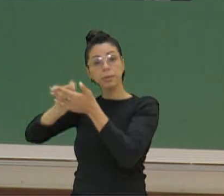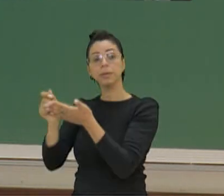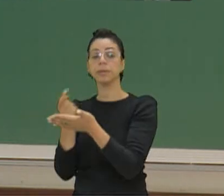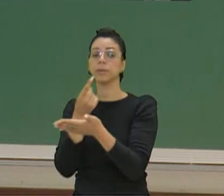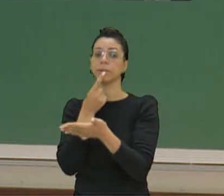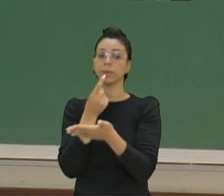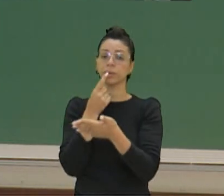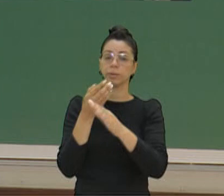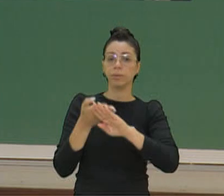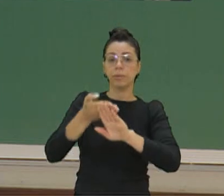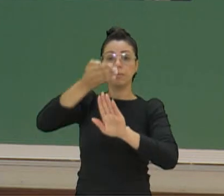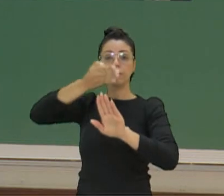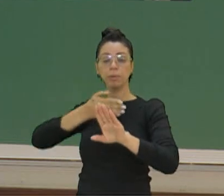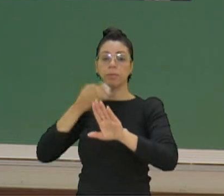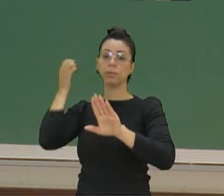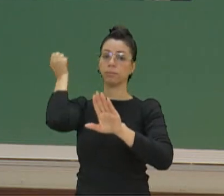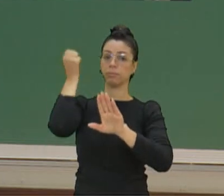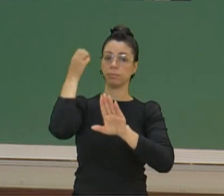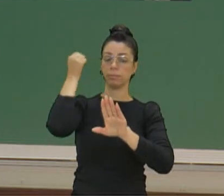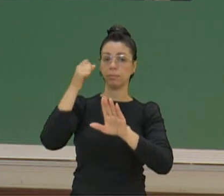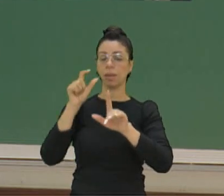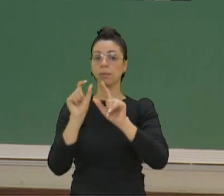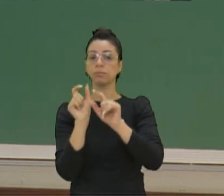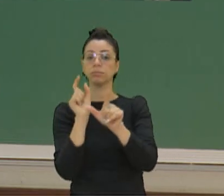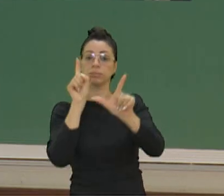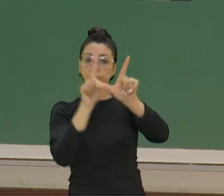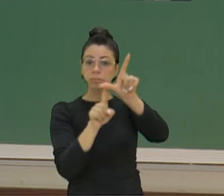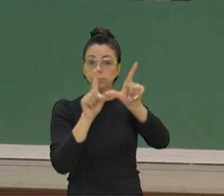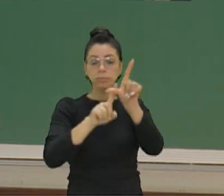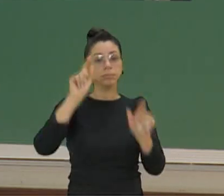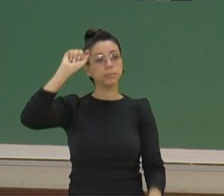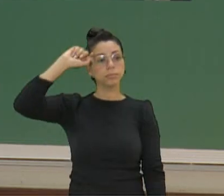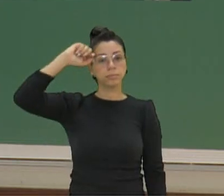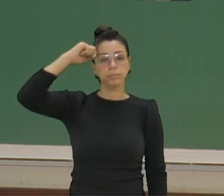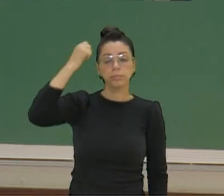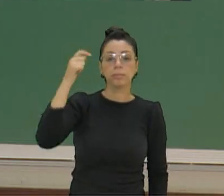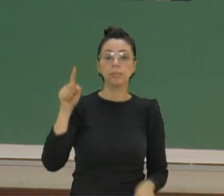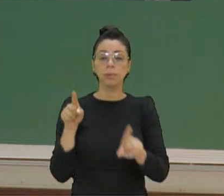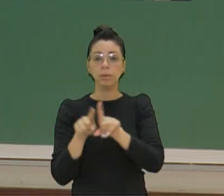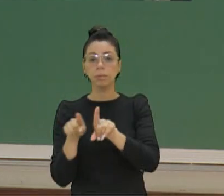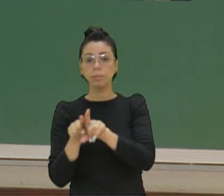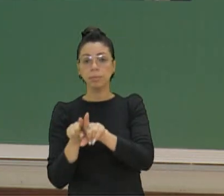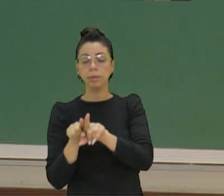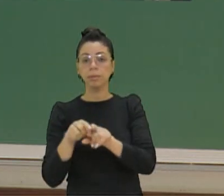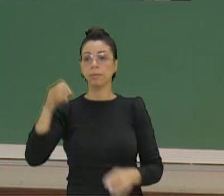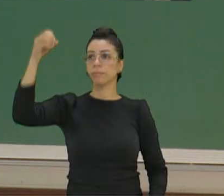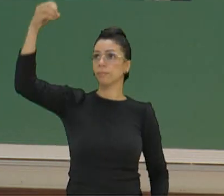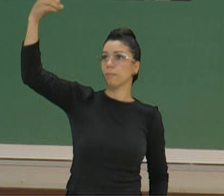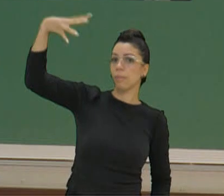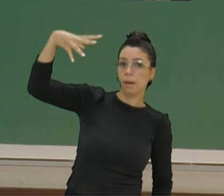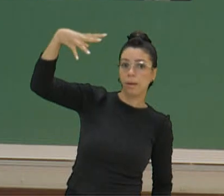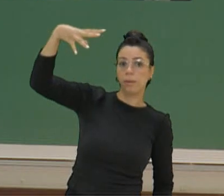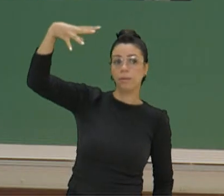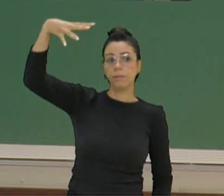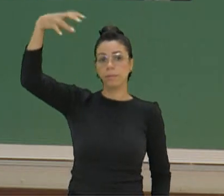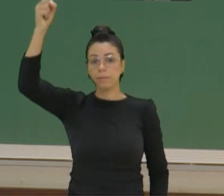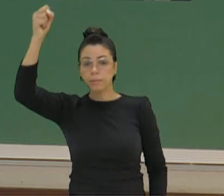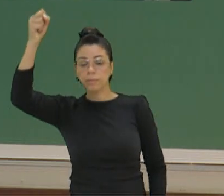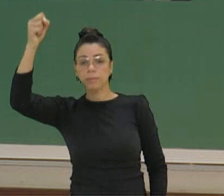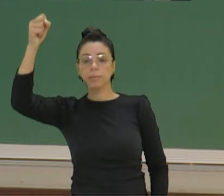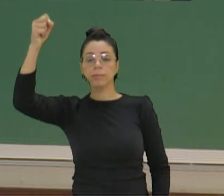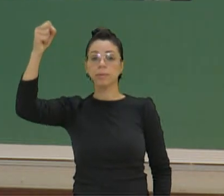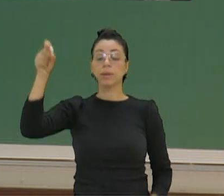o fundo é branco, tem letra preta, as intensidades de luminosidade, né? E